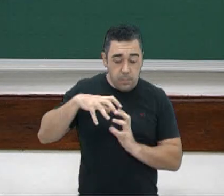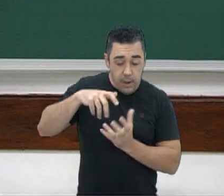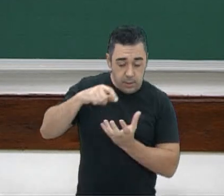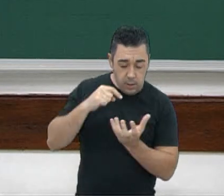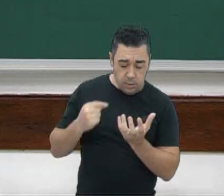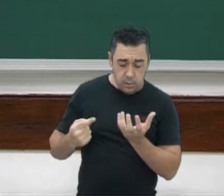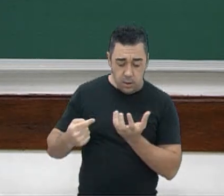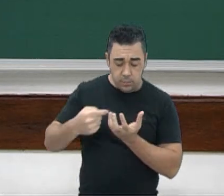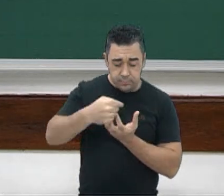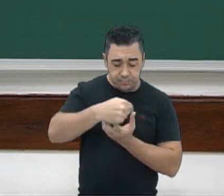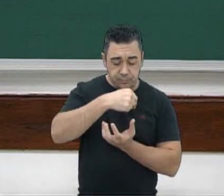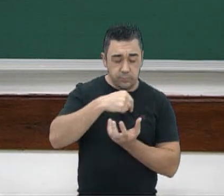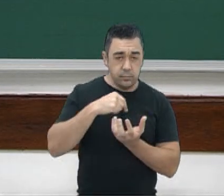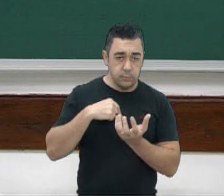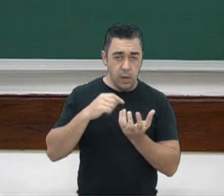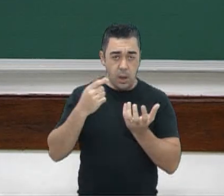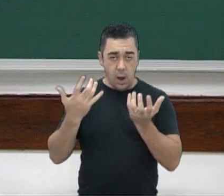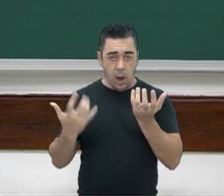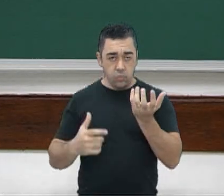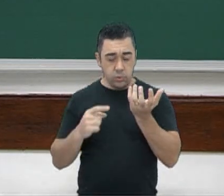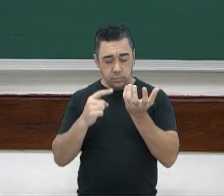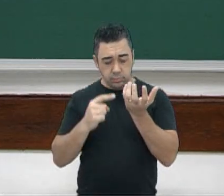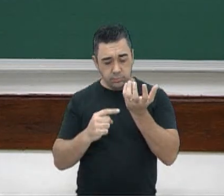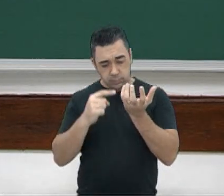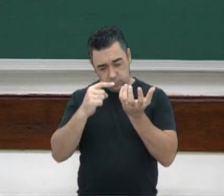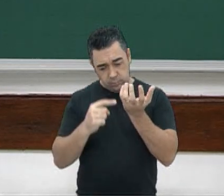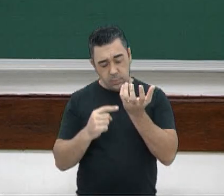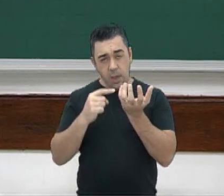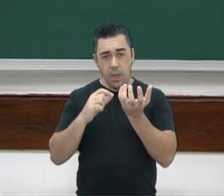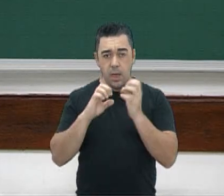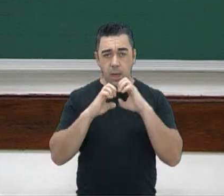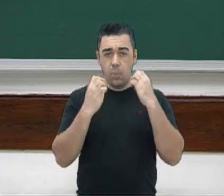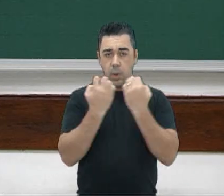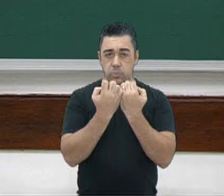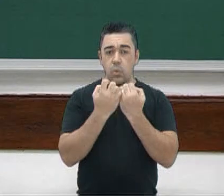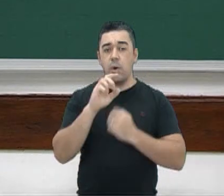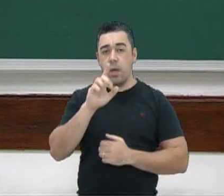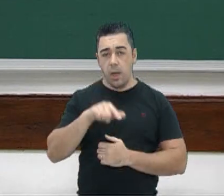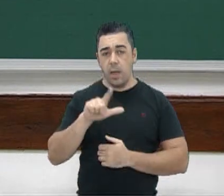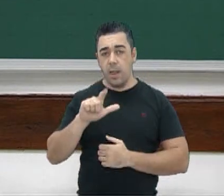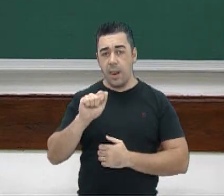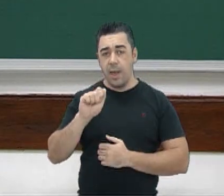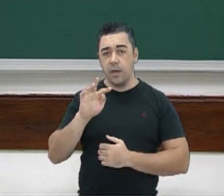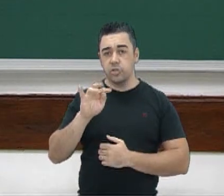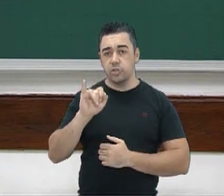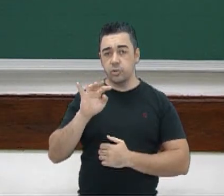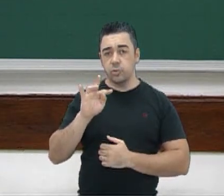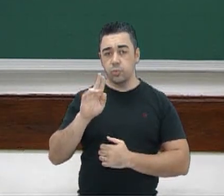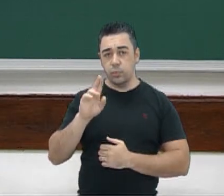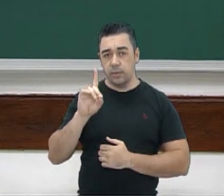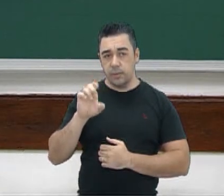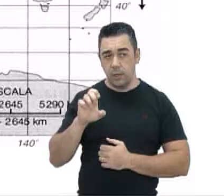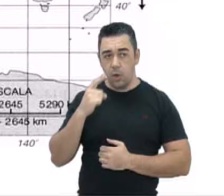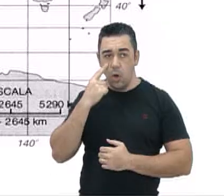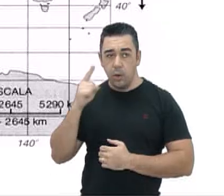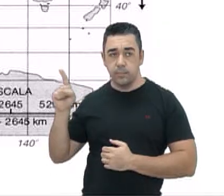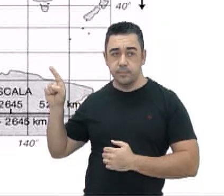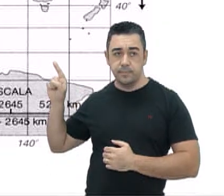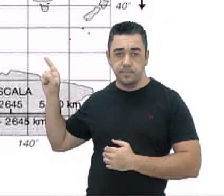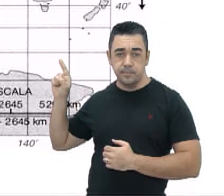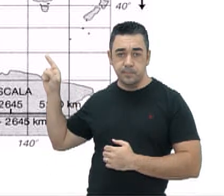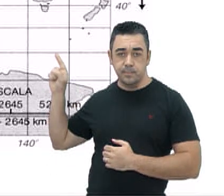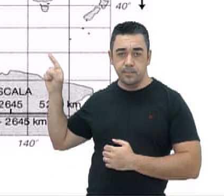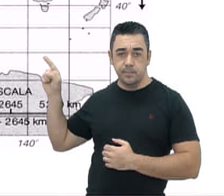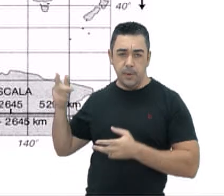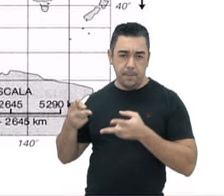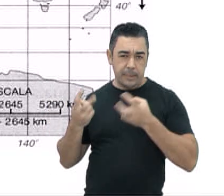terrestre e a distância da linha do Equador. Essa distância recebe o nome de latitude. Conforme você pode ver